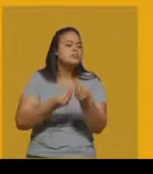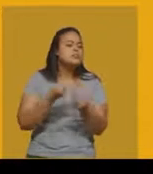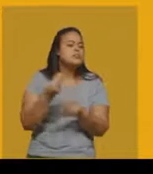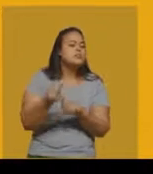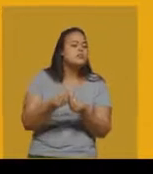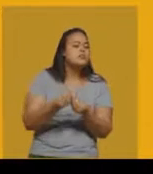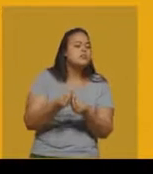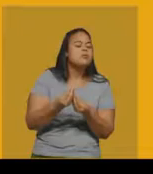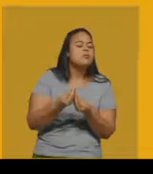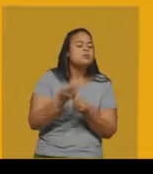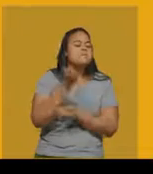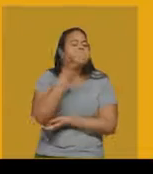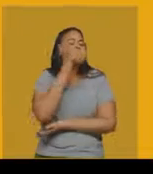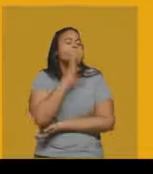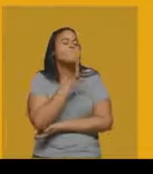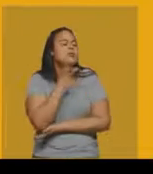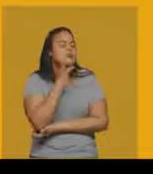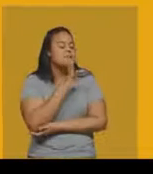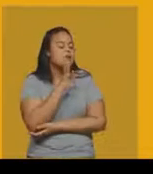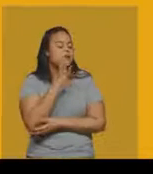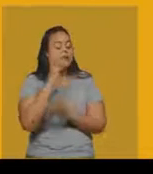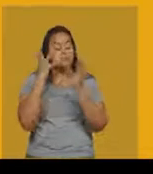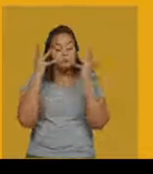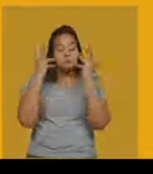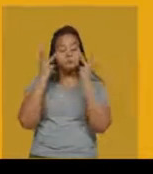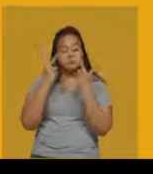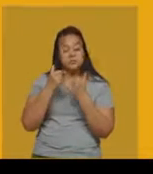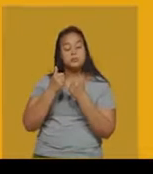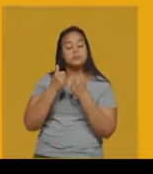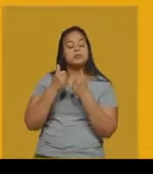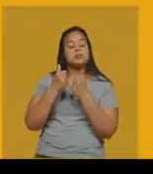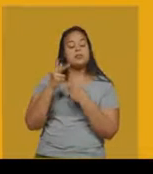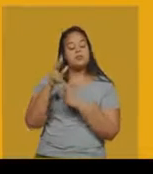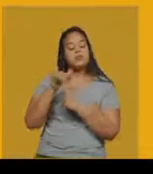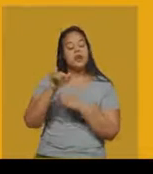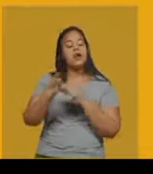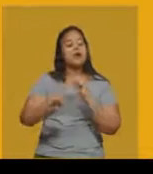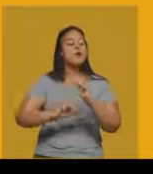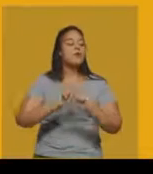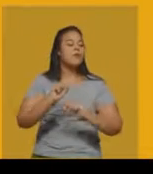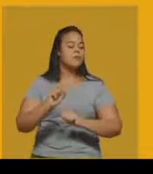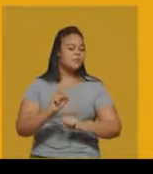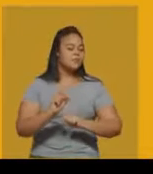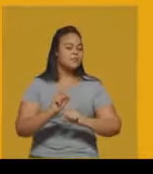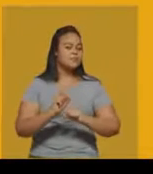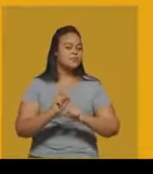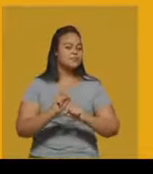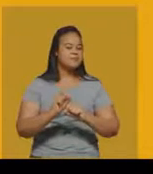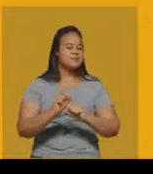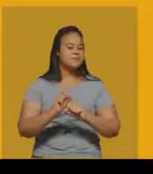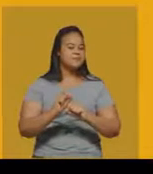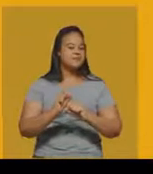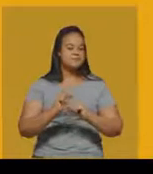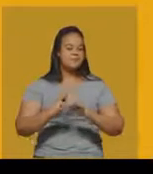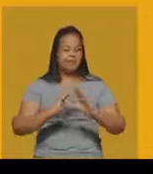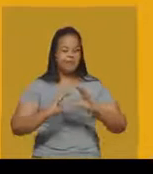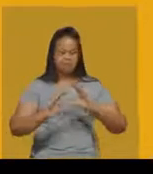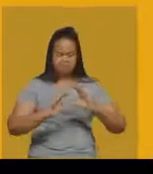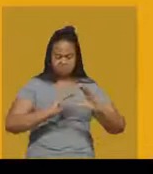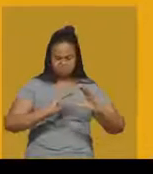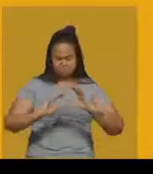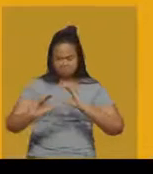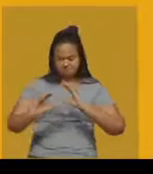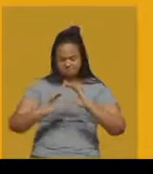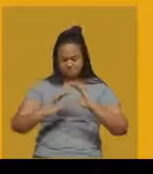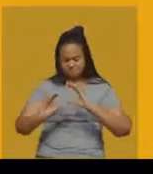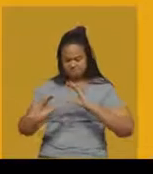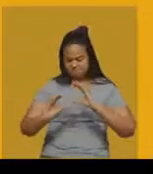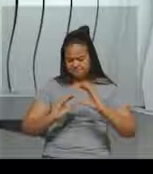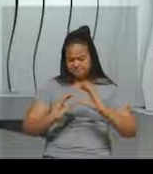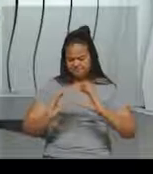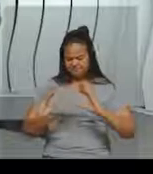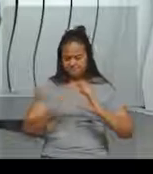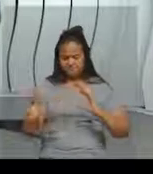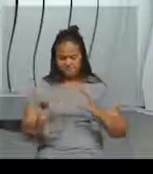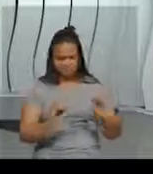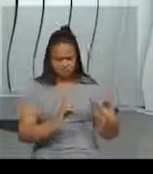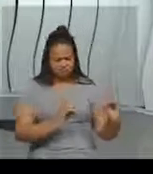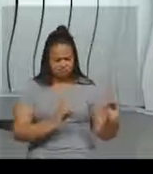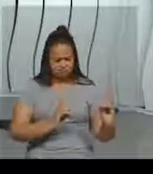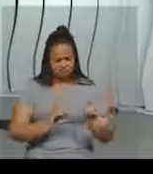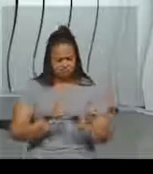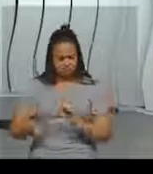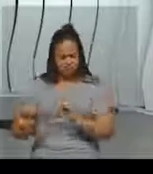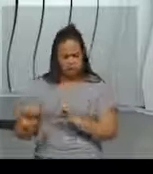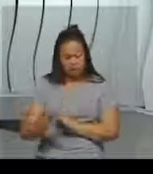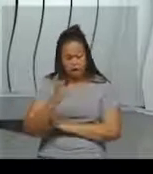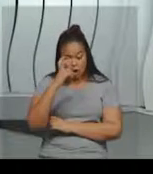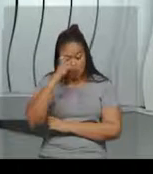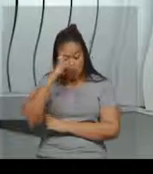muito bacana, muito bonita, que vai, então, fazer essa conversa, esse diálogo entre a